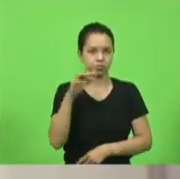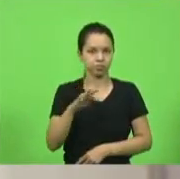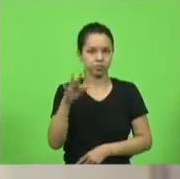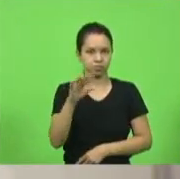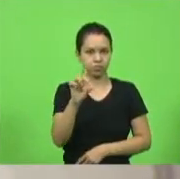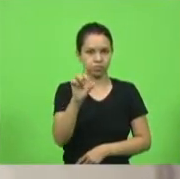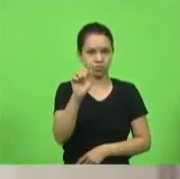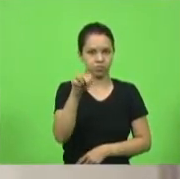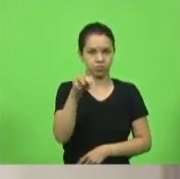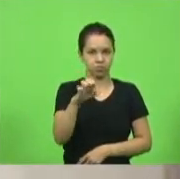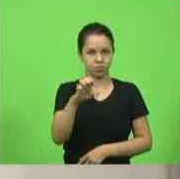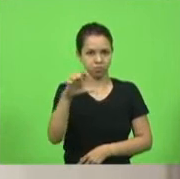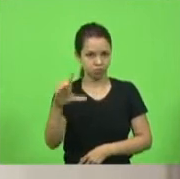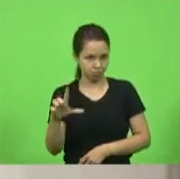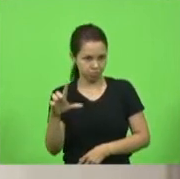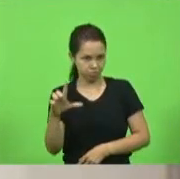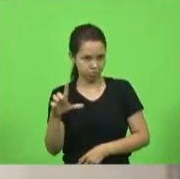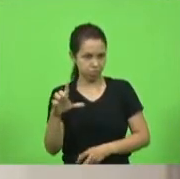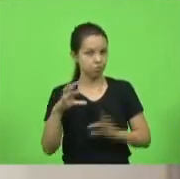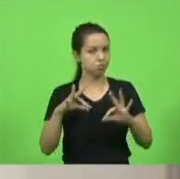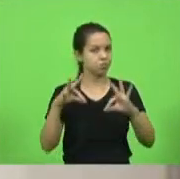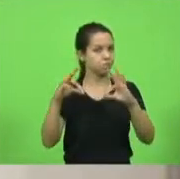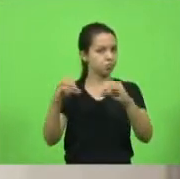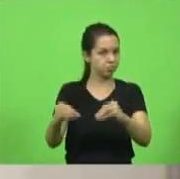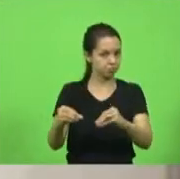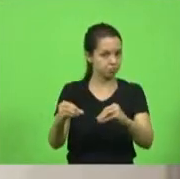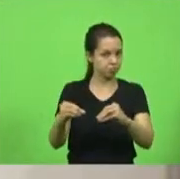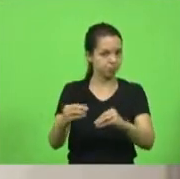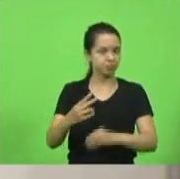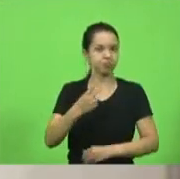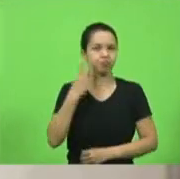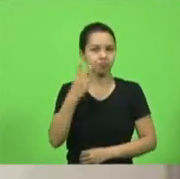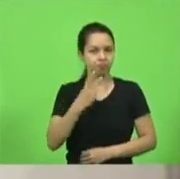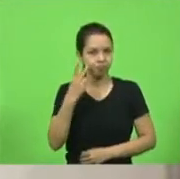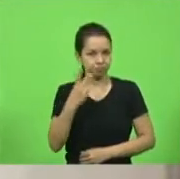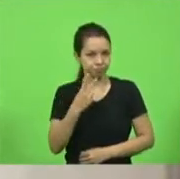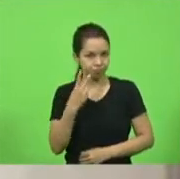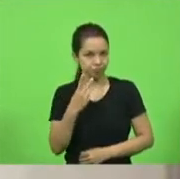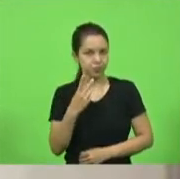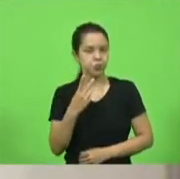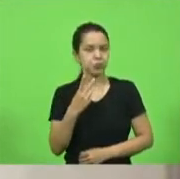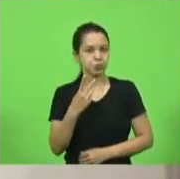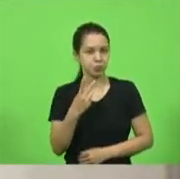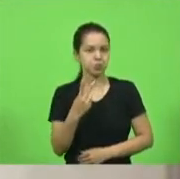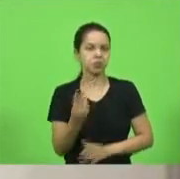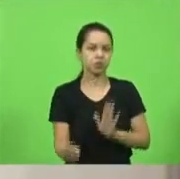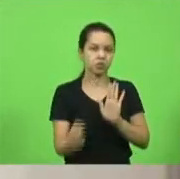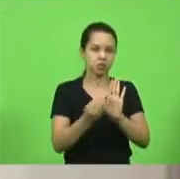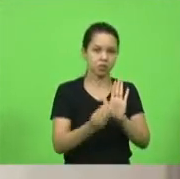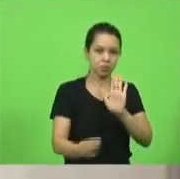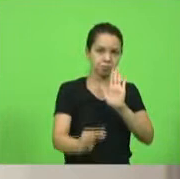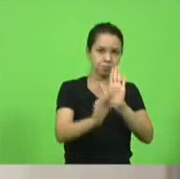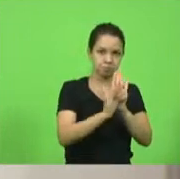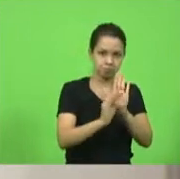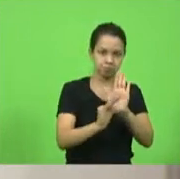Daniel Silveira. Todos os parlamentares, e isso está no texto da Constituição